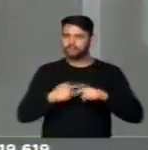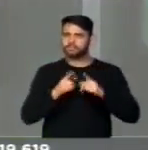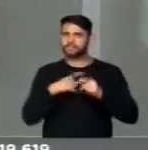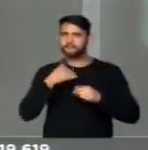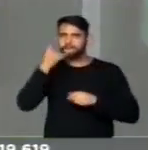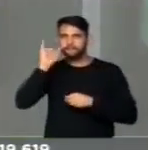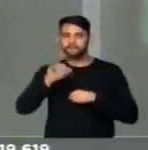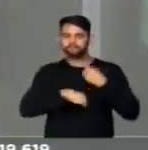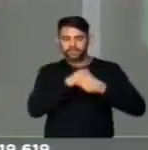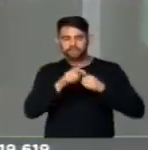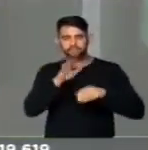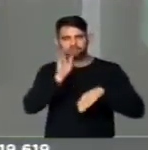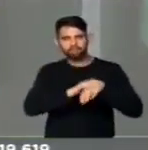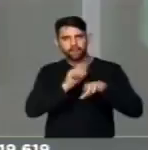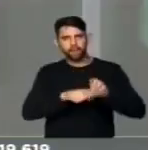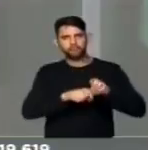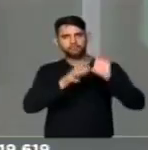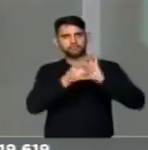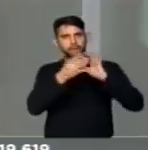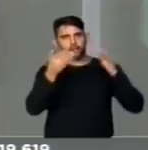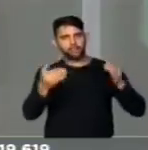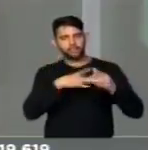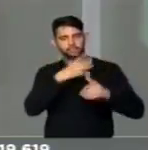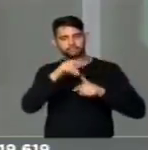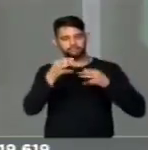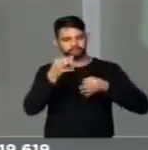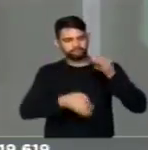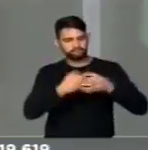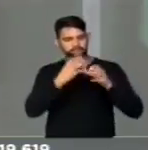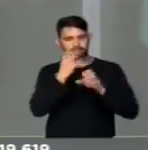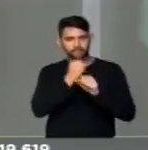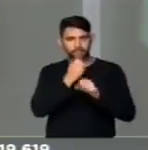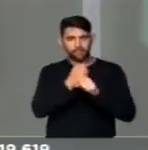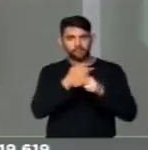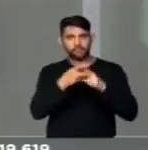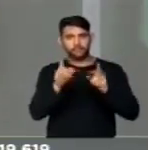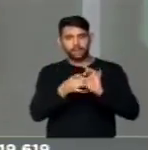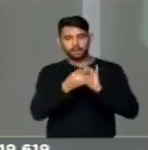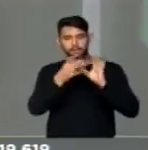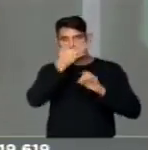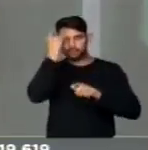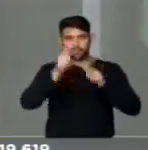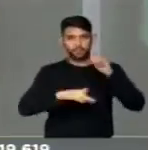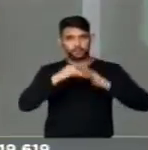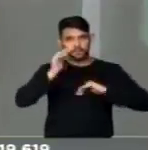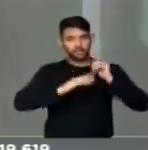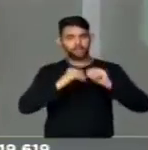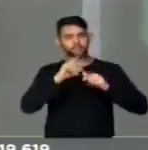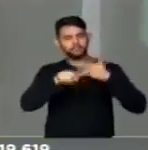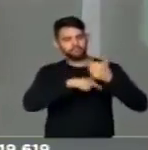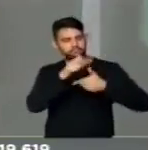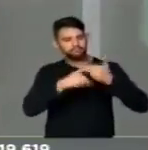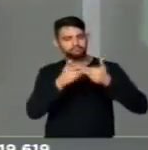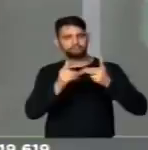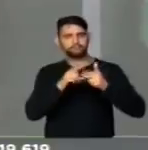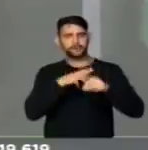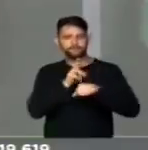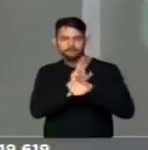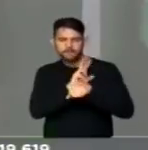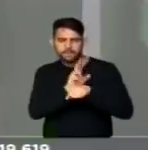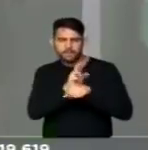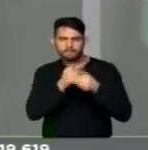esforços para garantir a autonomia dos tribunais de contas e a independência dos auditores para o exercício de suas funções de